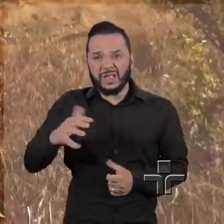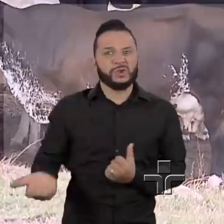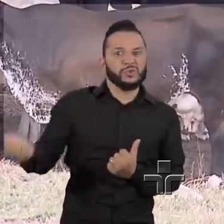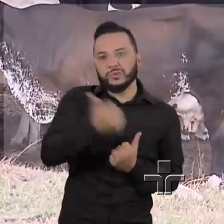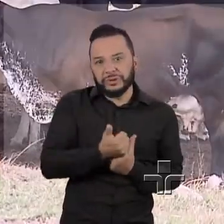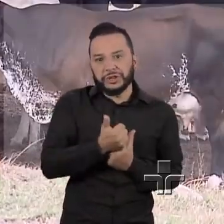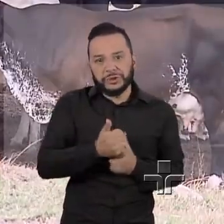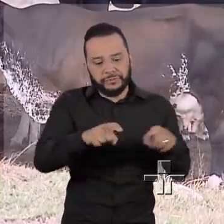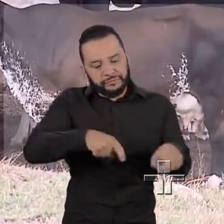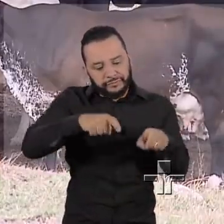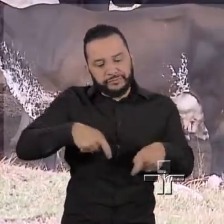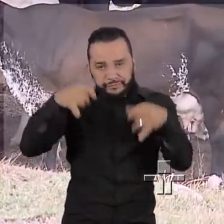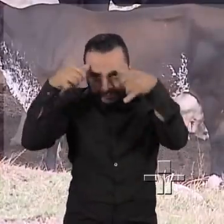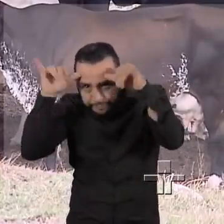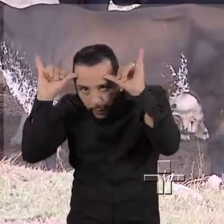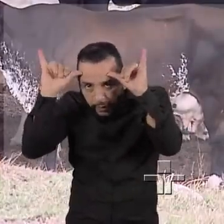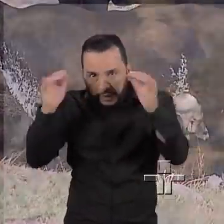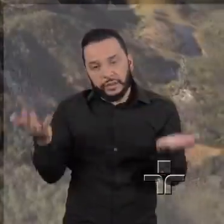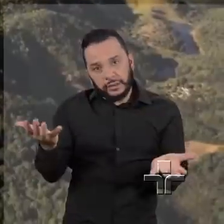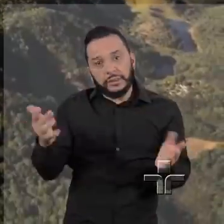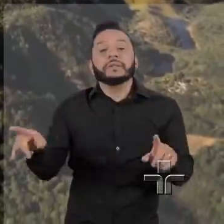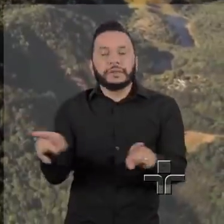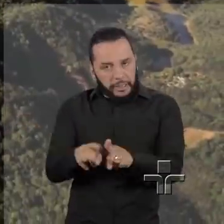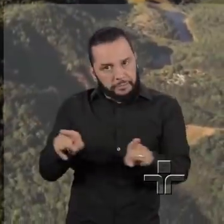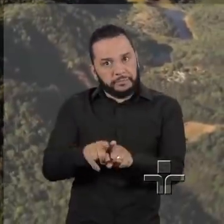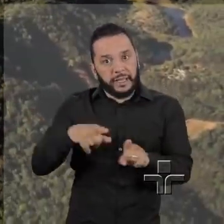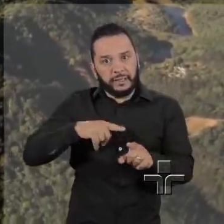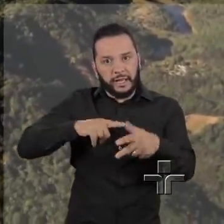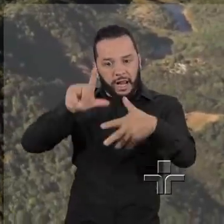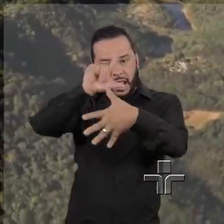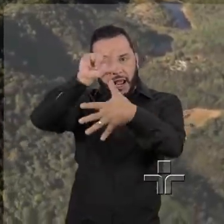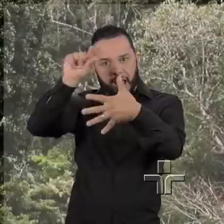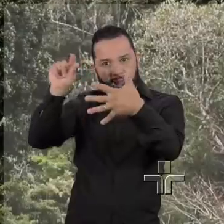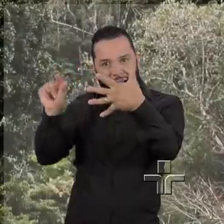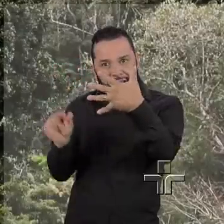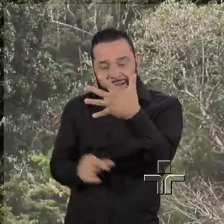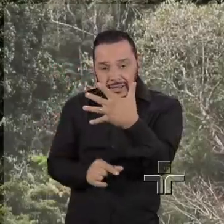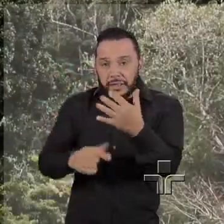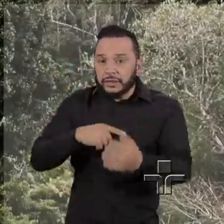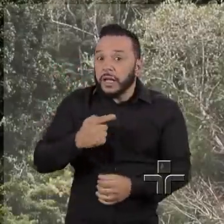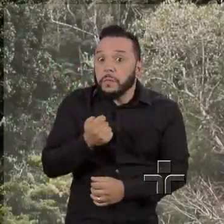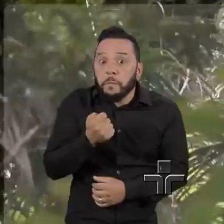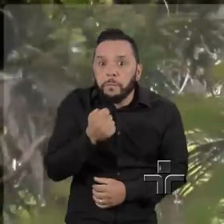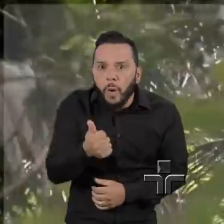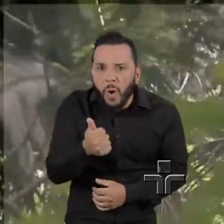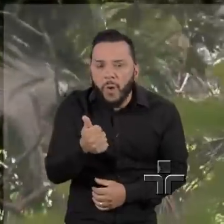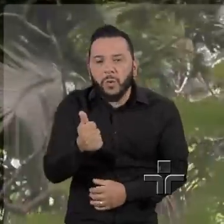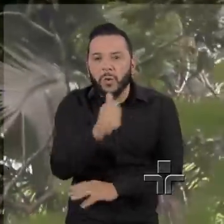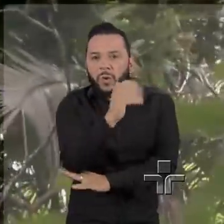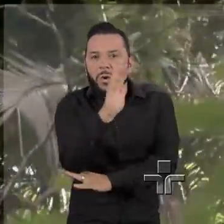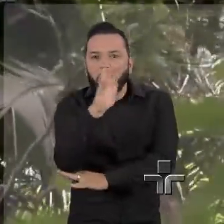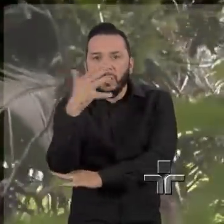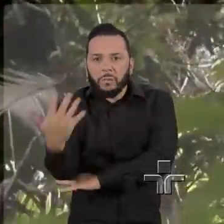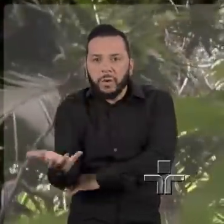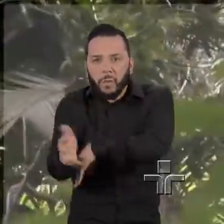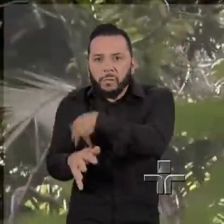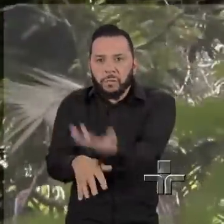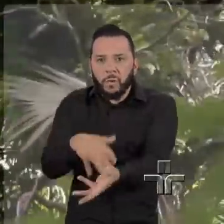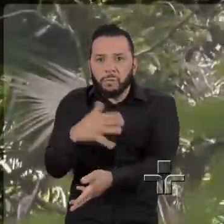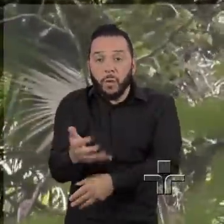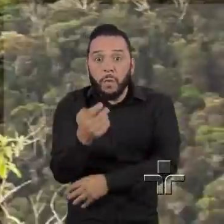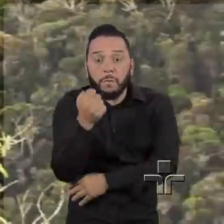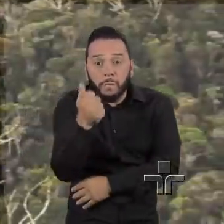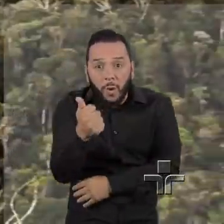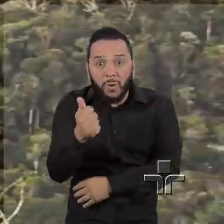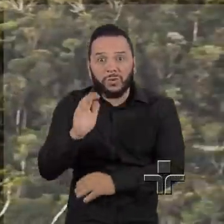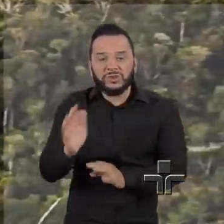agricultura e pecuária. Em compensação, a Mata Atlântica registra o menor índice de desmatamento em mais de 3